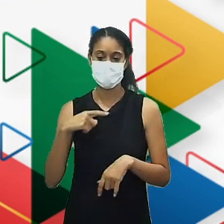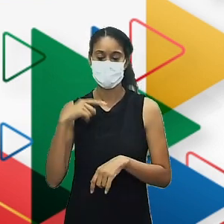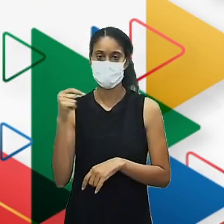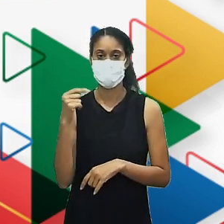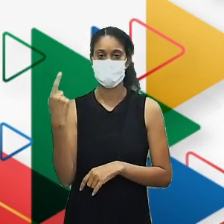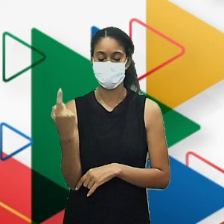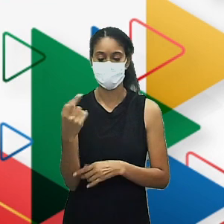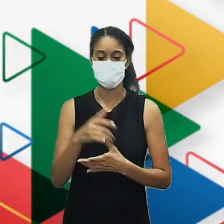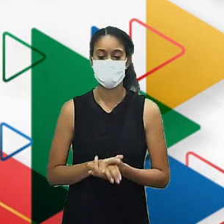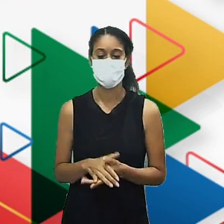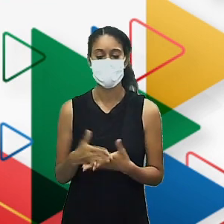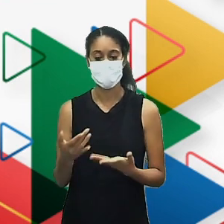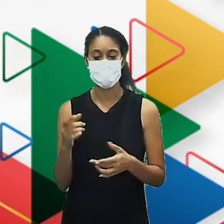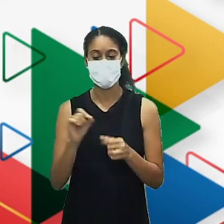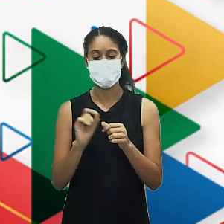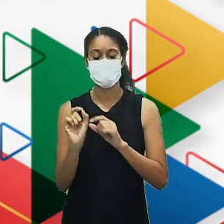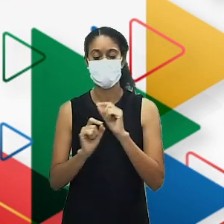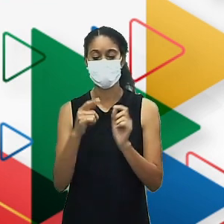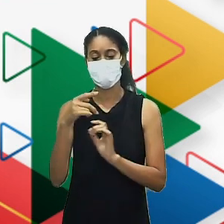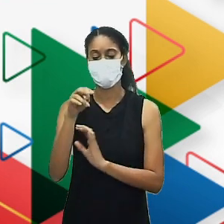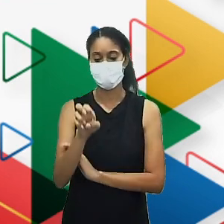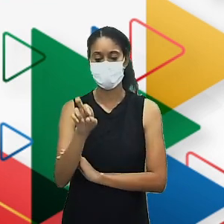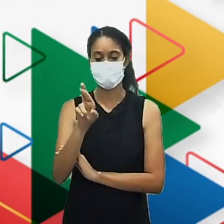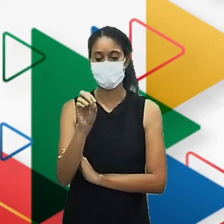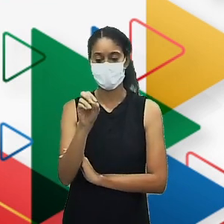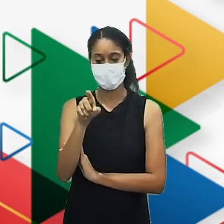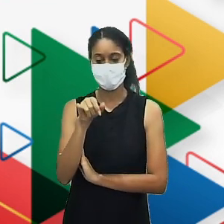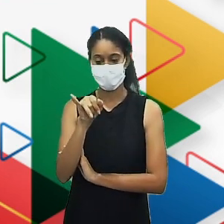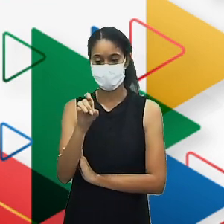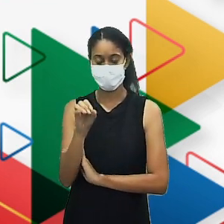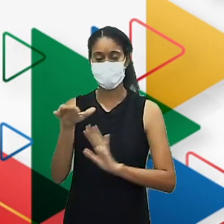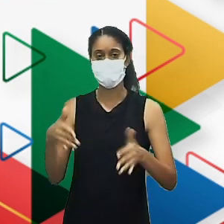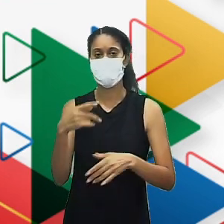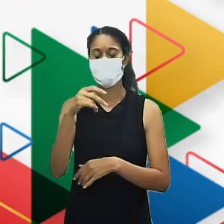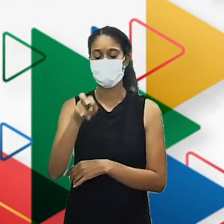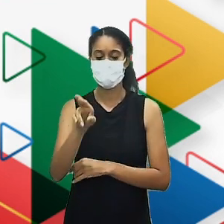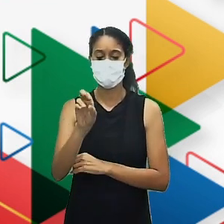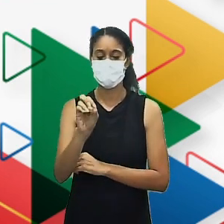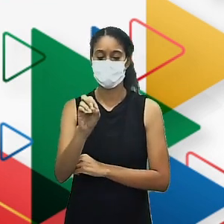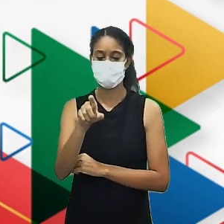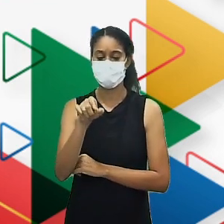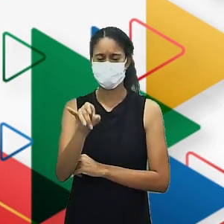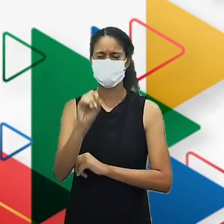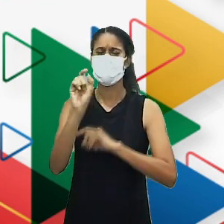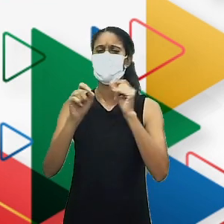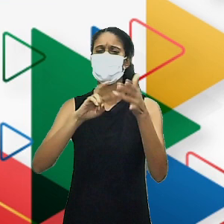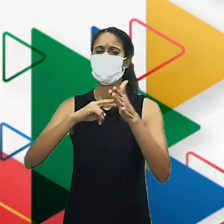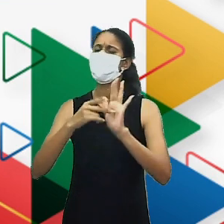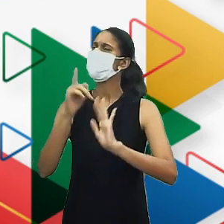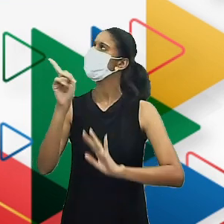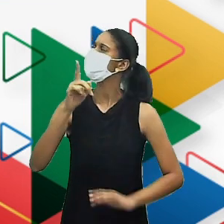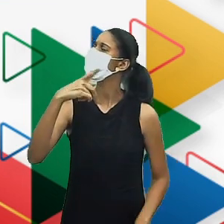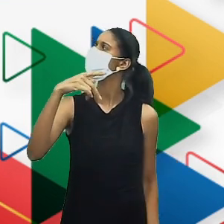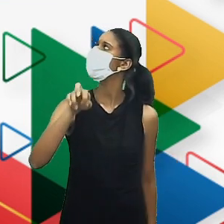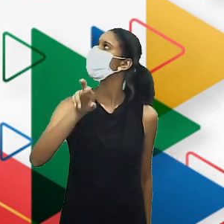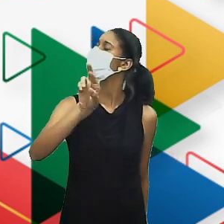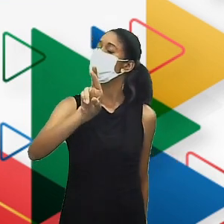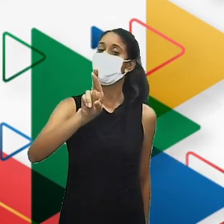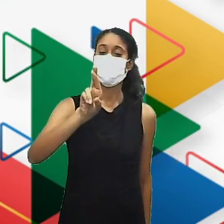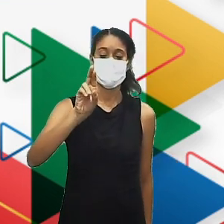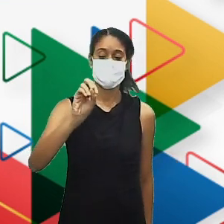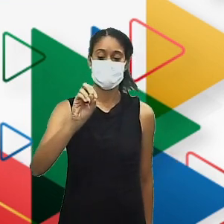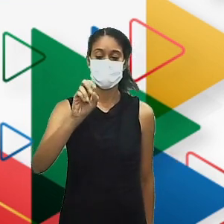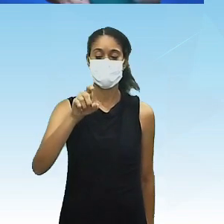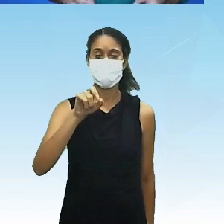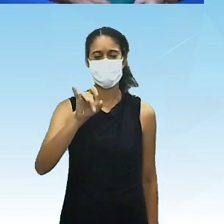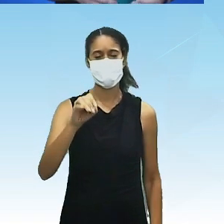-1 quando ele formar um peróxido. Qual é o peróxido, Lardião? O que é um peróxido? Se você já descoloriu, meu